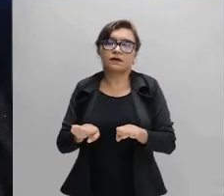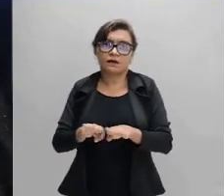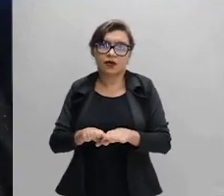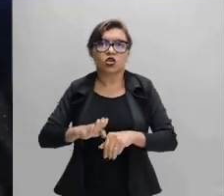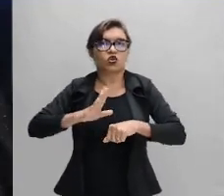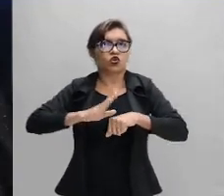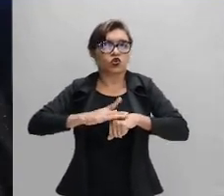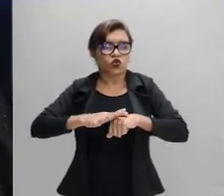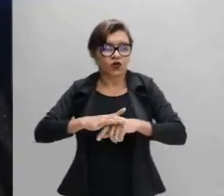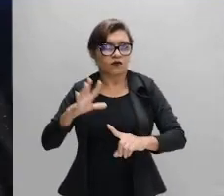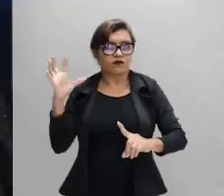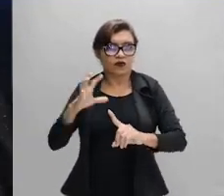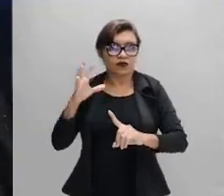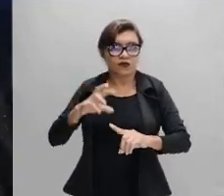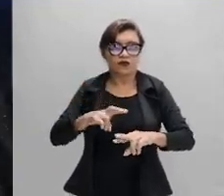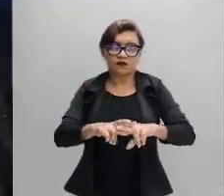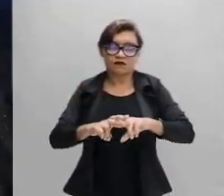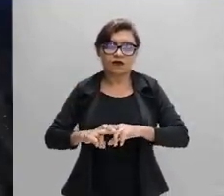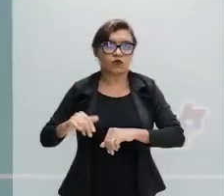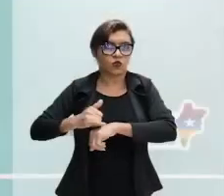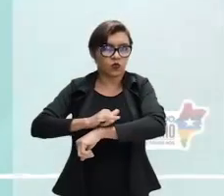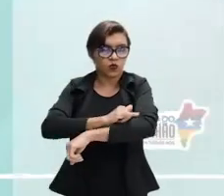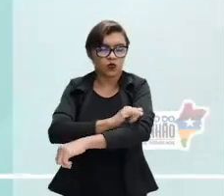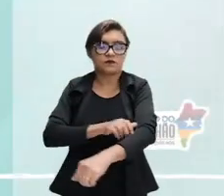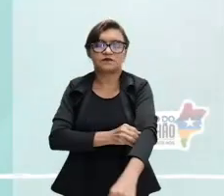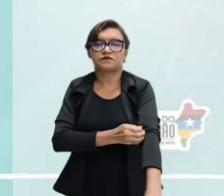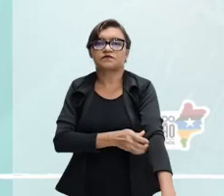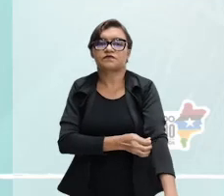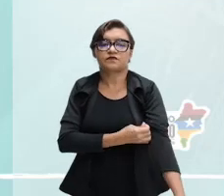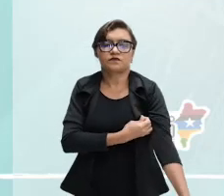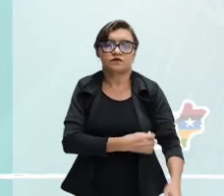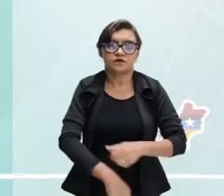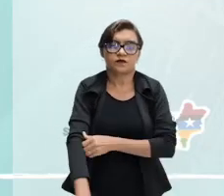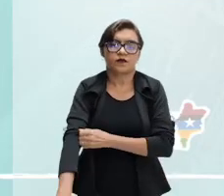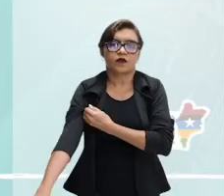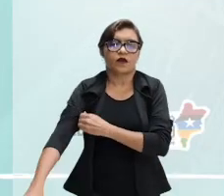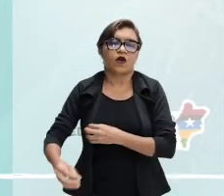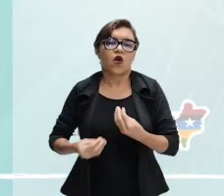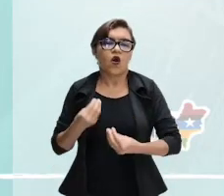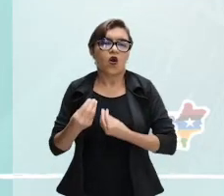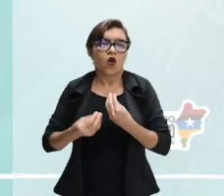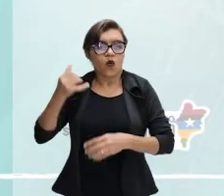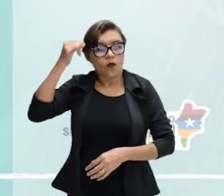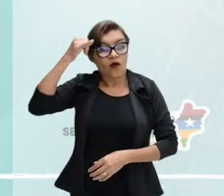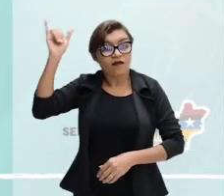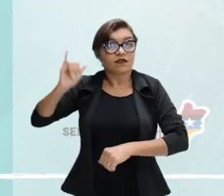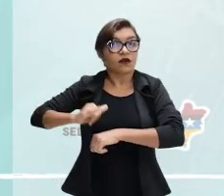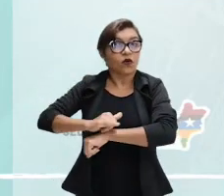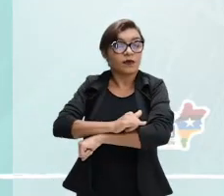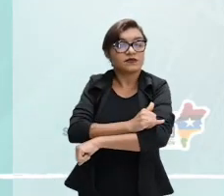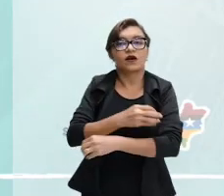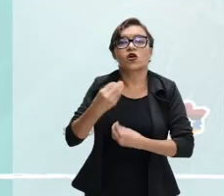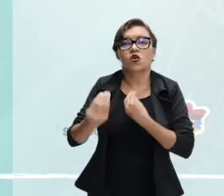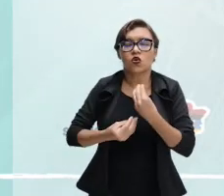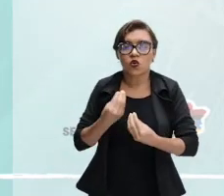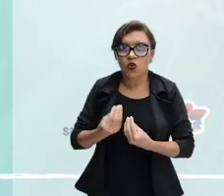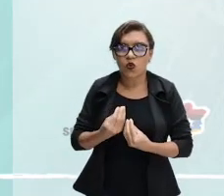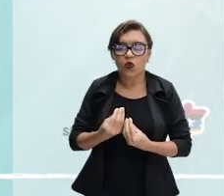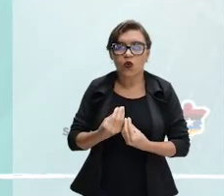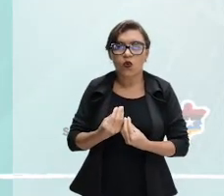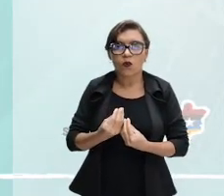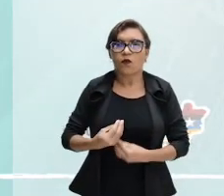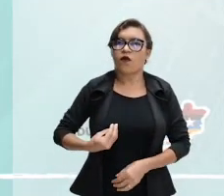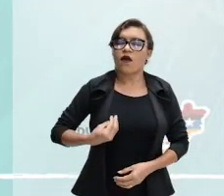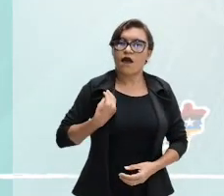pela obesidade, tá certo? Como combater a obesidade? A mudança de estilo de vida que compreende